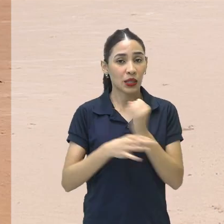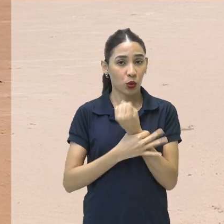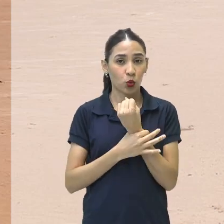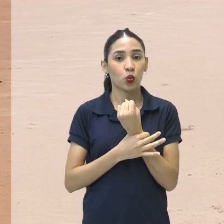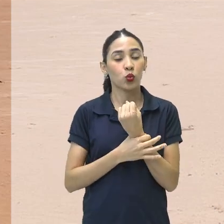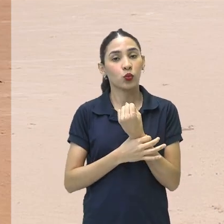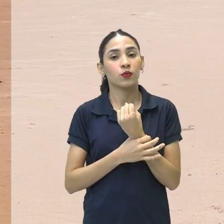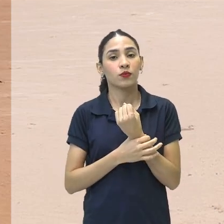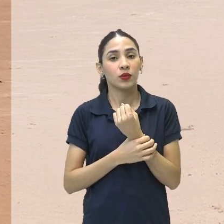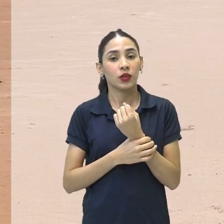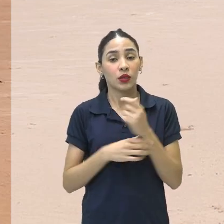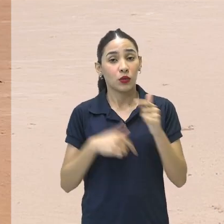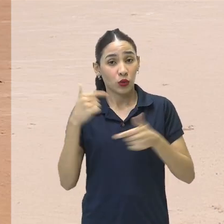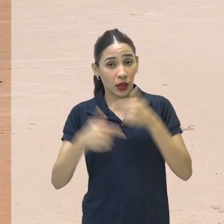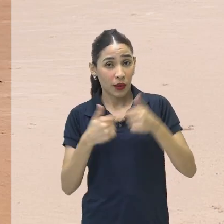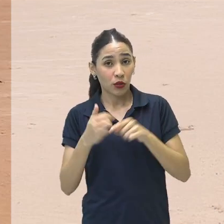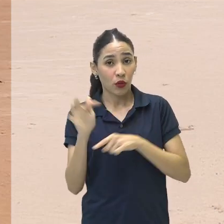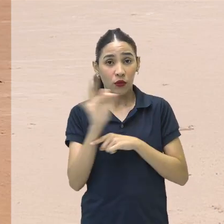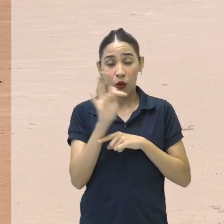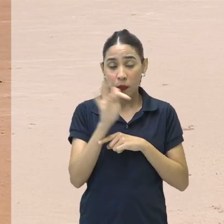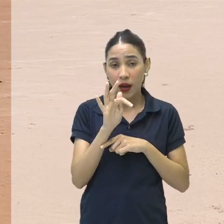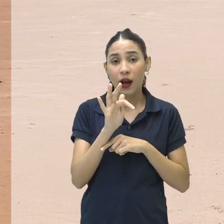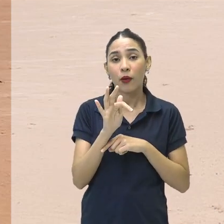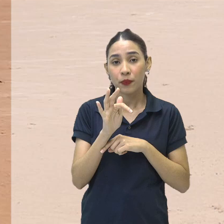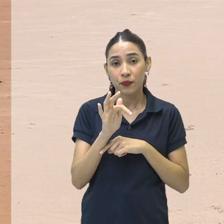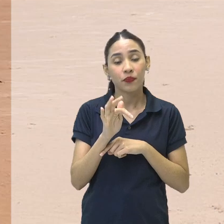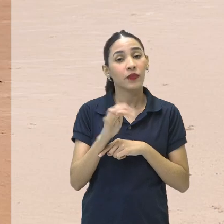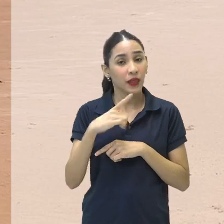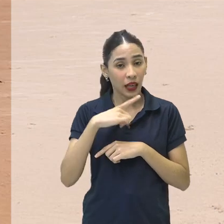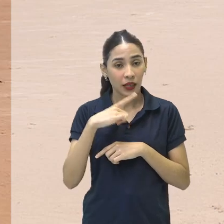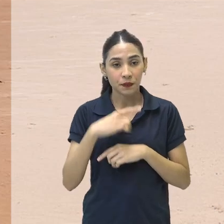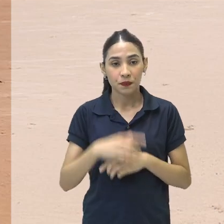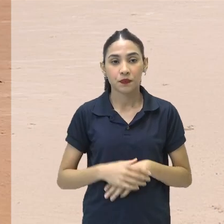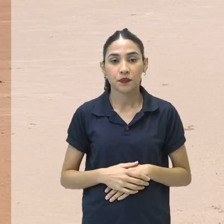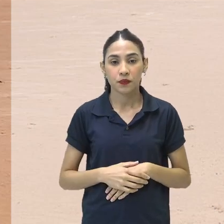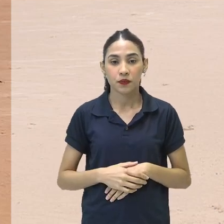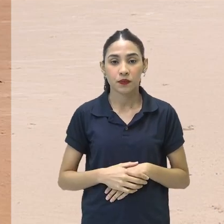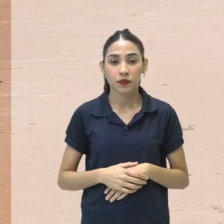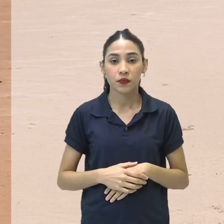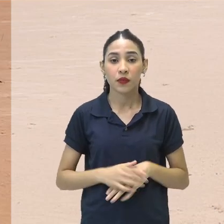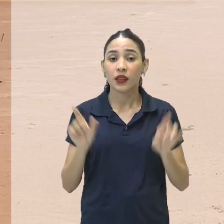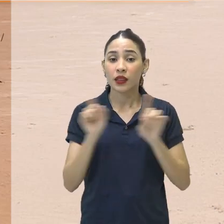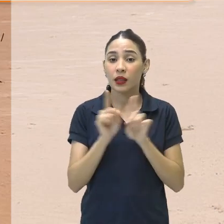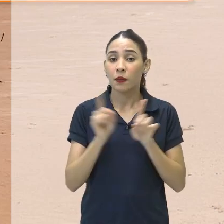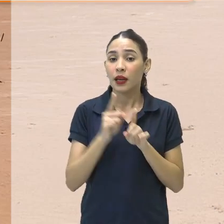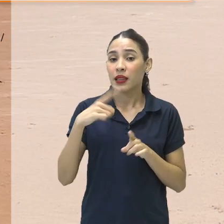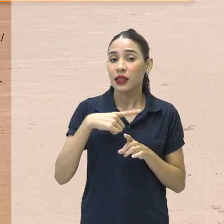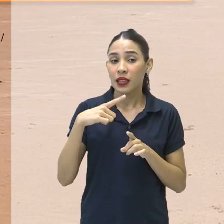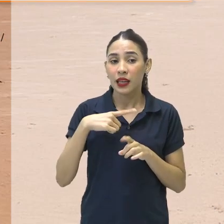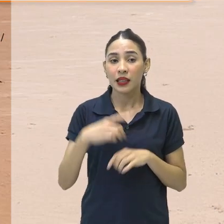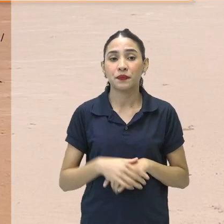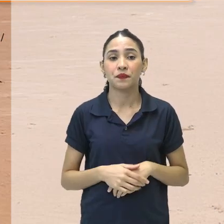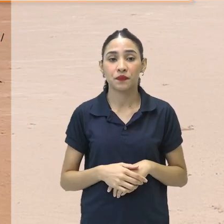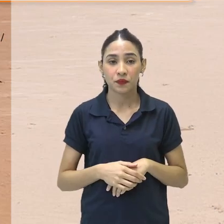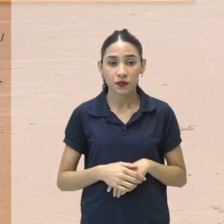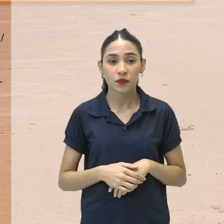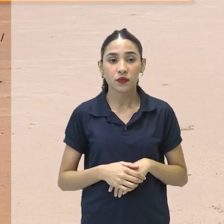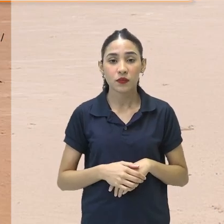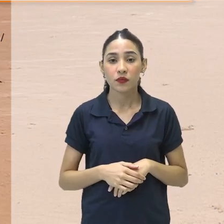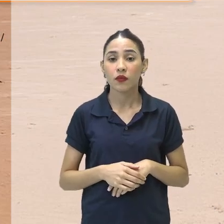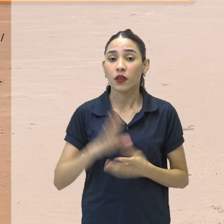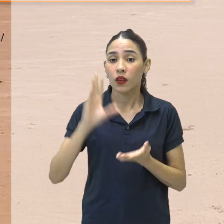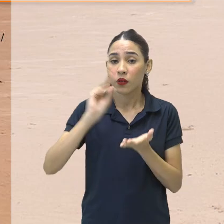seguro que o trabalhador formal muitas vezes possui. Existe também, além desses desafios,